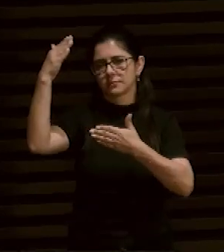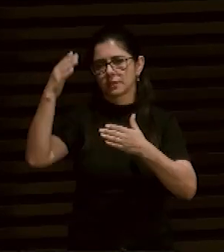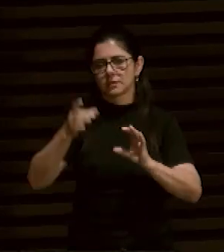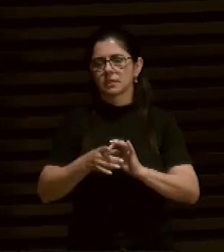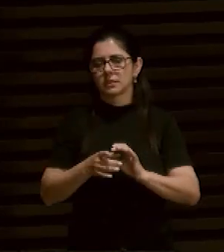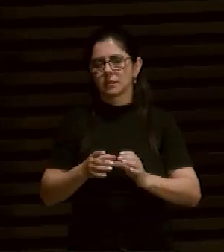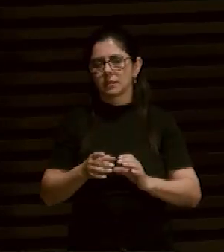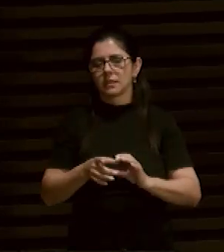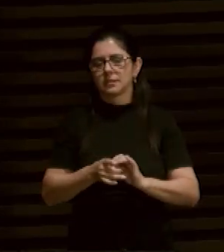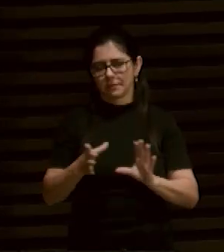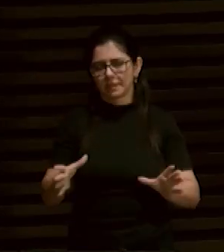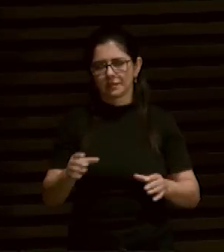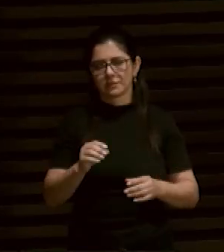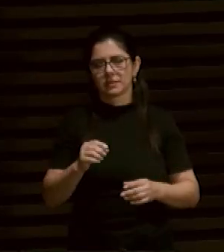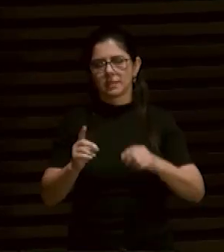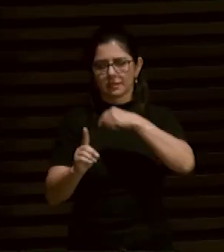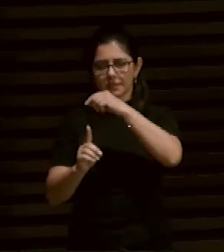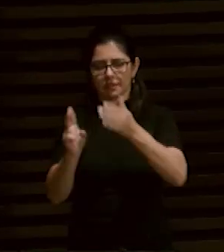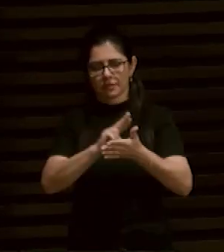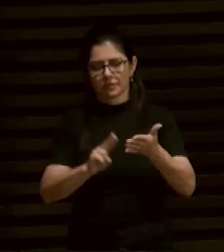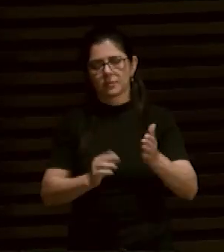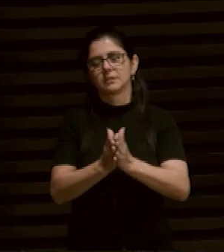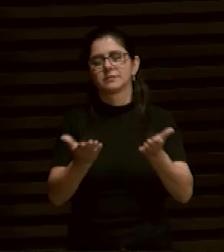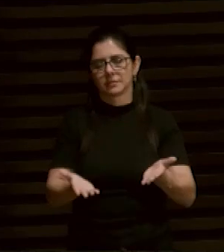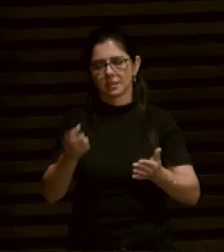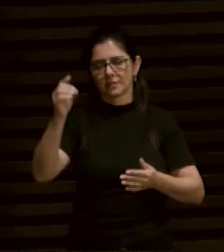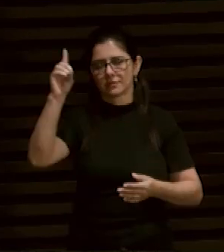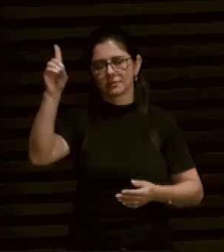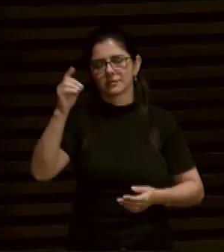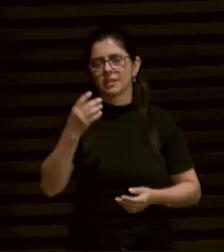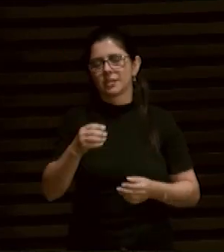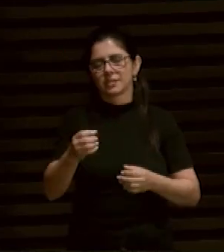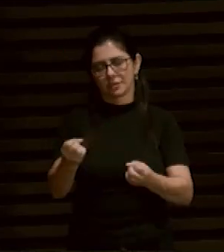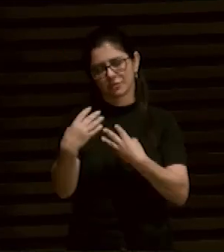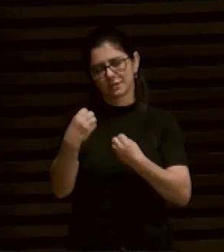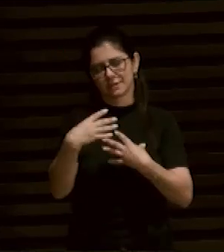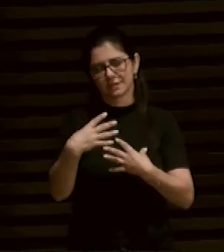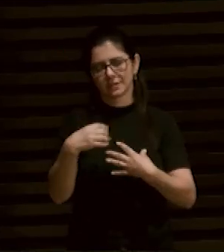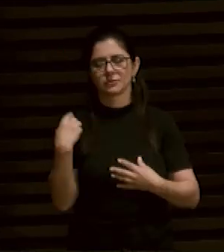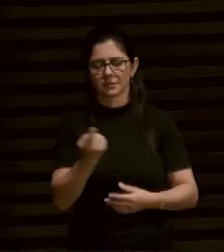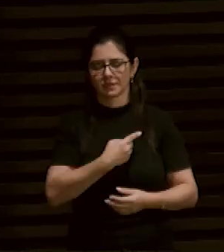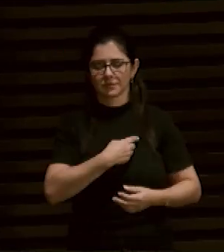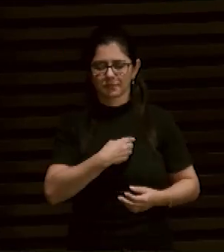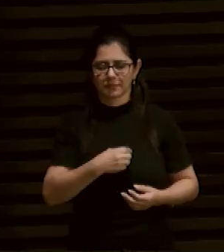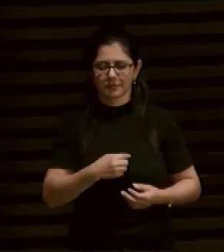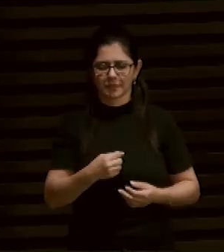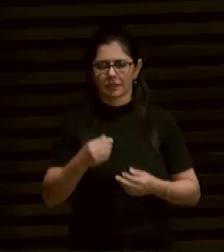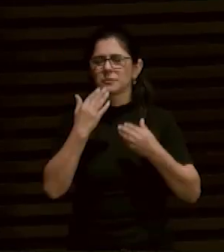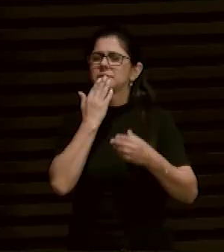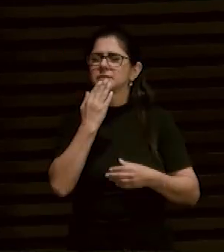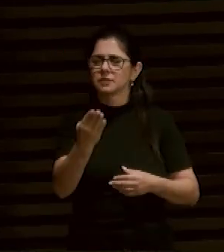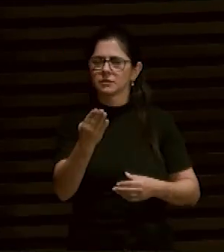Tua santa palavra para aprender o que o Senhor quer nos ensinar. E pedimos, Pai, de que tudo o que nós vimos